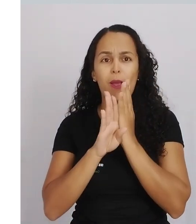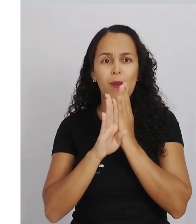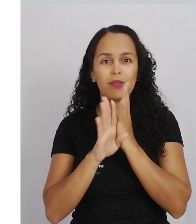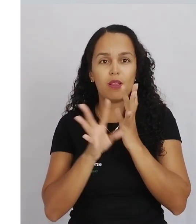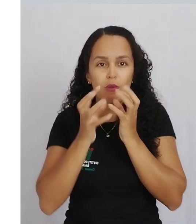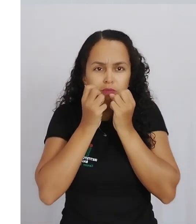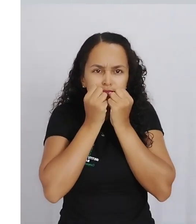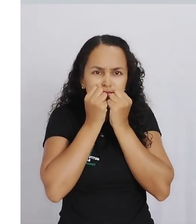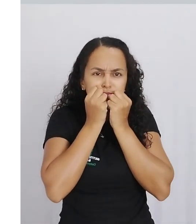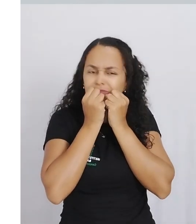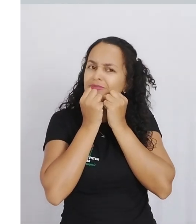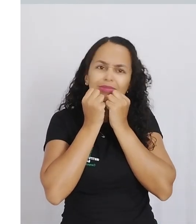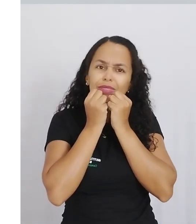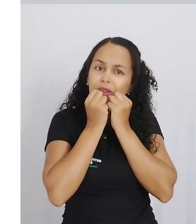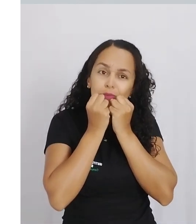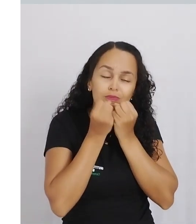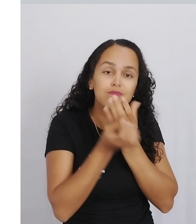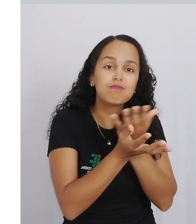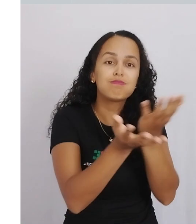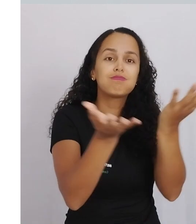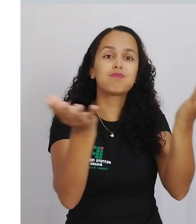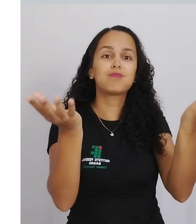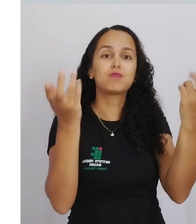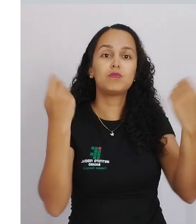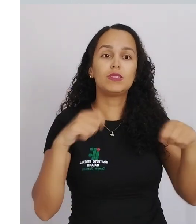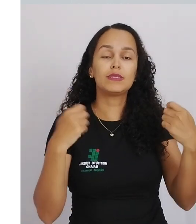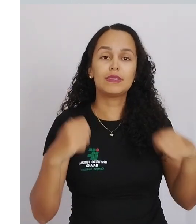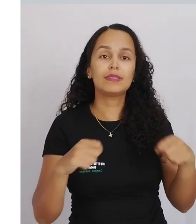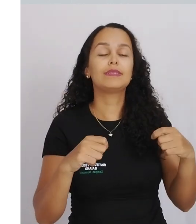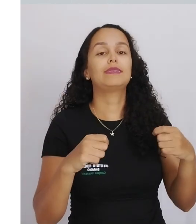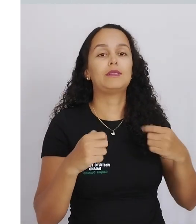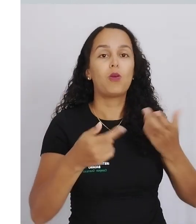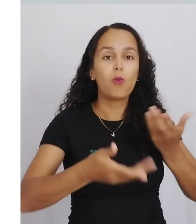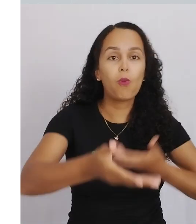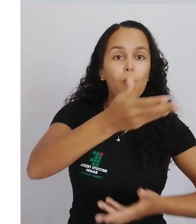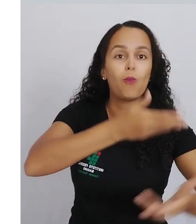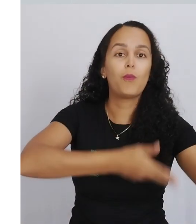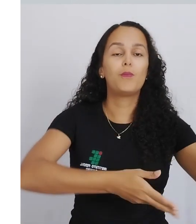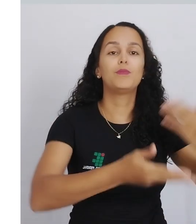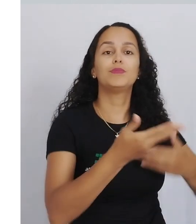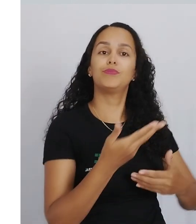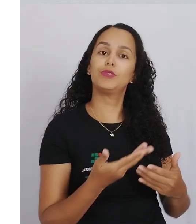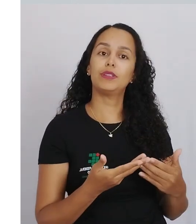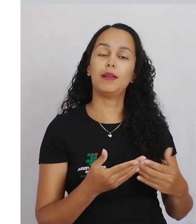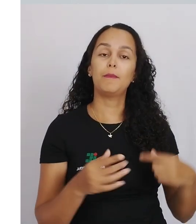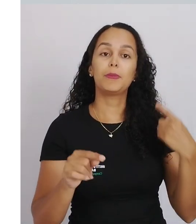para si, muito pelo contrário, já que o conhecimento que a ciência constrói, ele